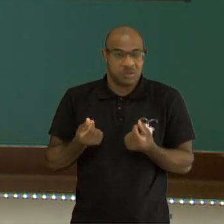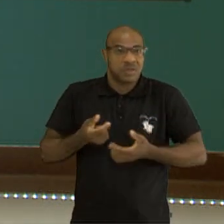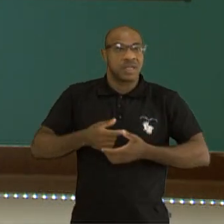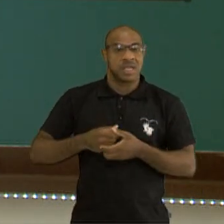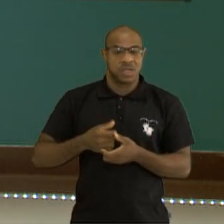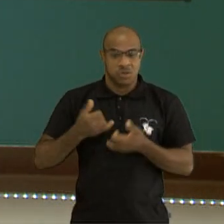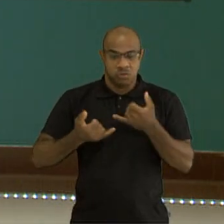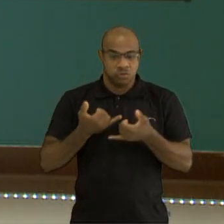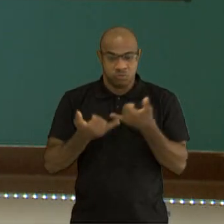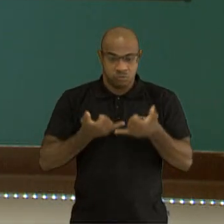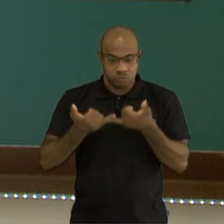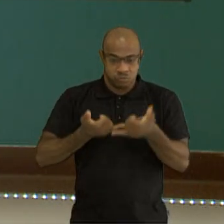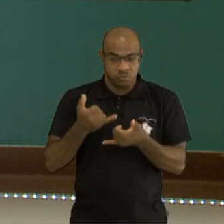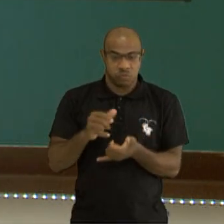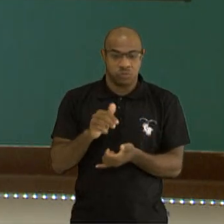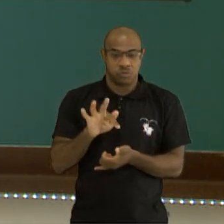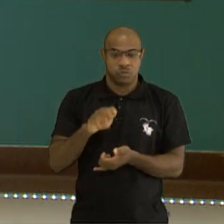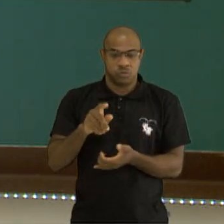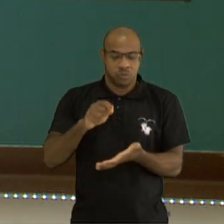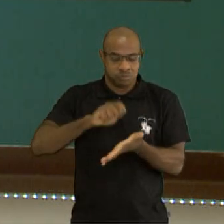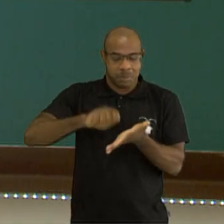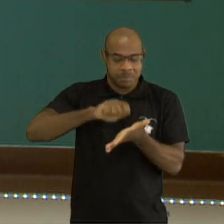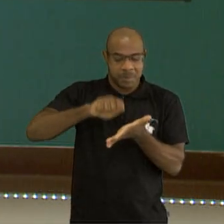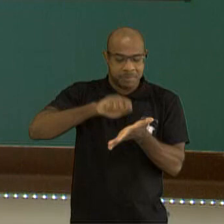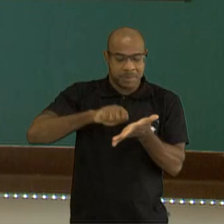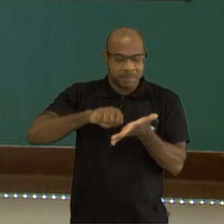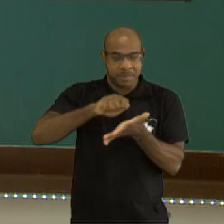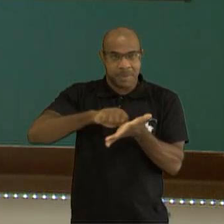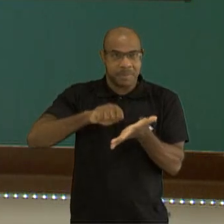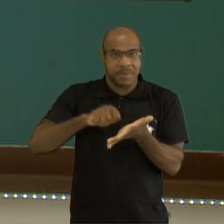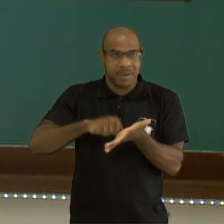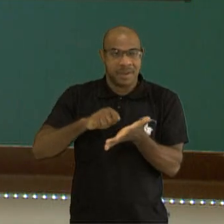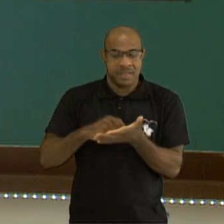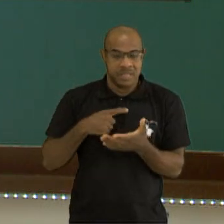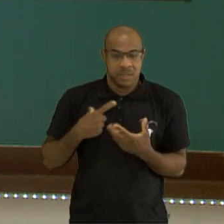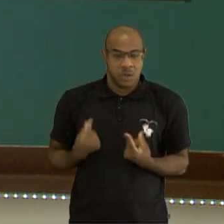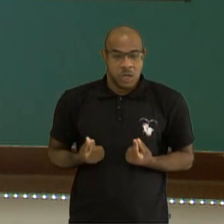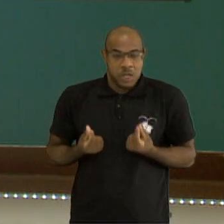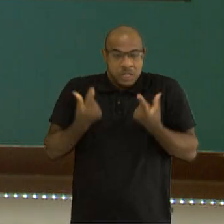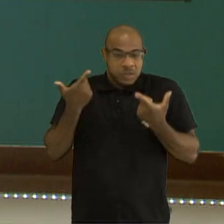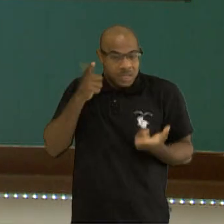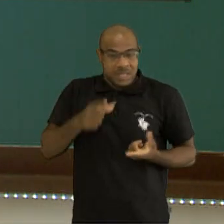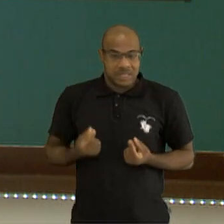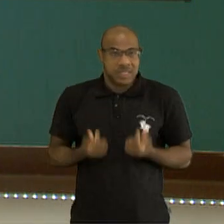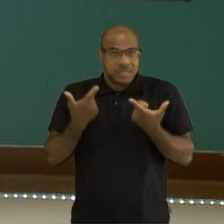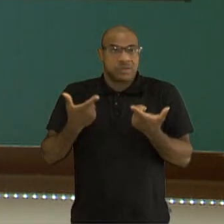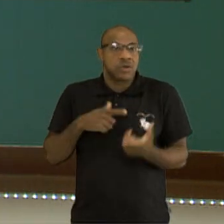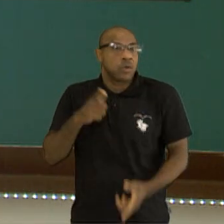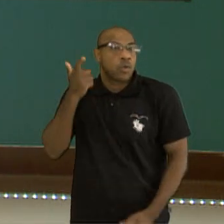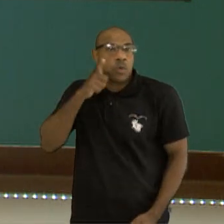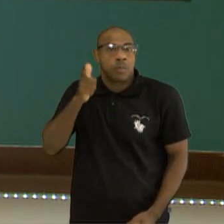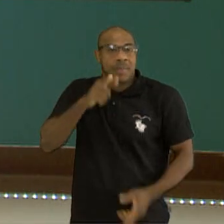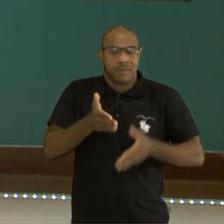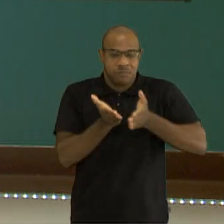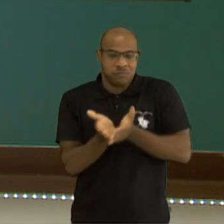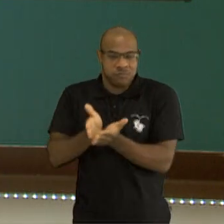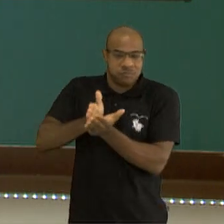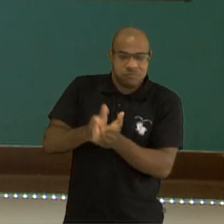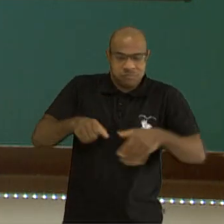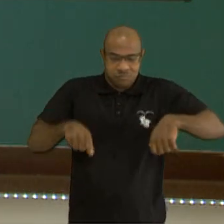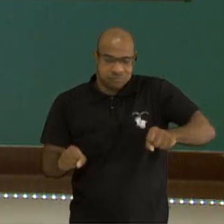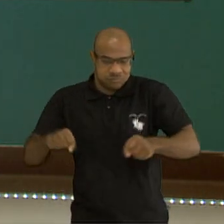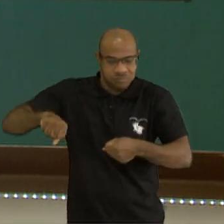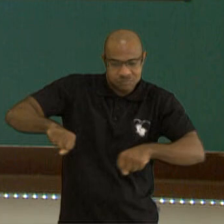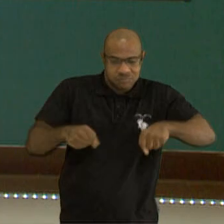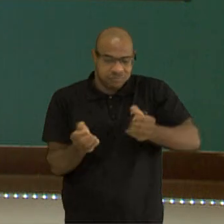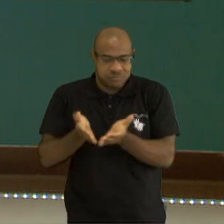iate? Não. Por quê? Porque eu não ganhei na loteria. Eu estou falando de uma situação hipotética, imaginária. Sendo